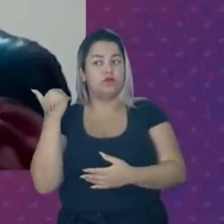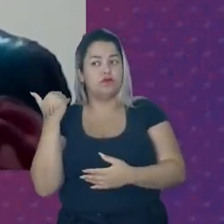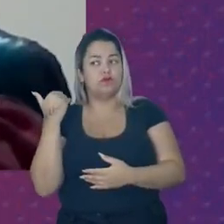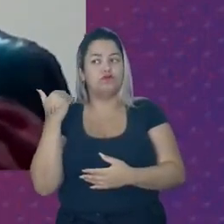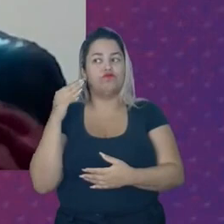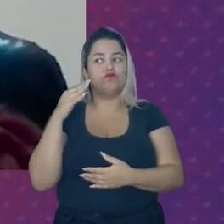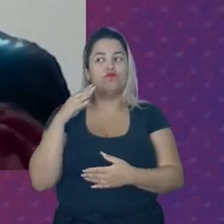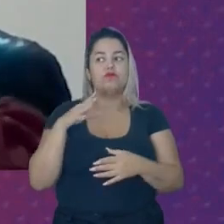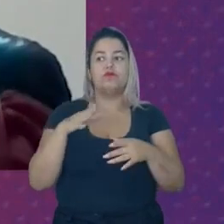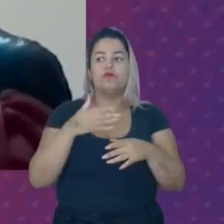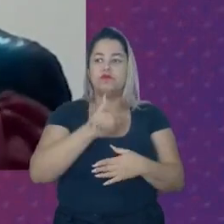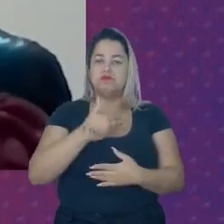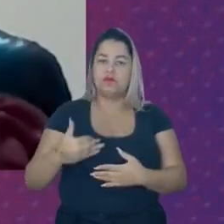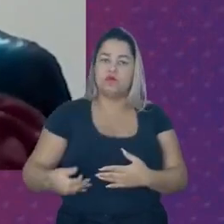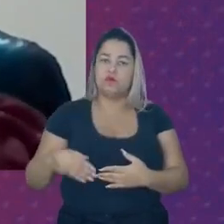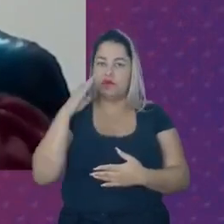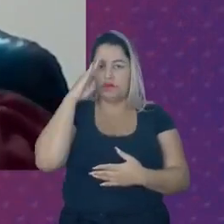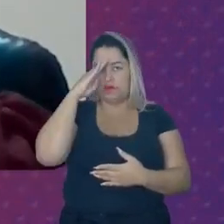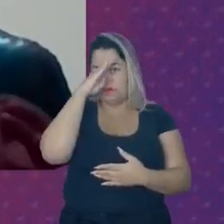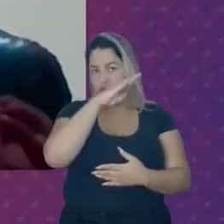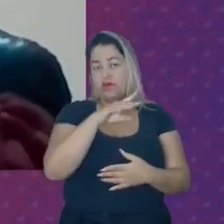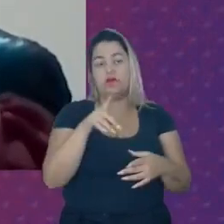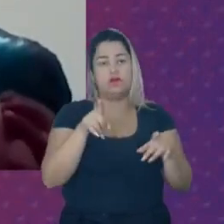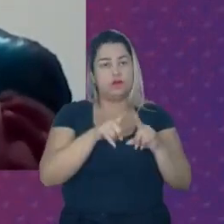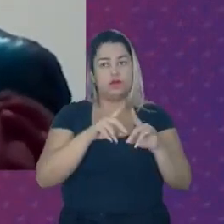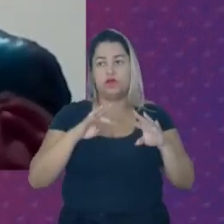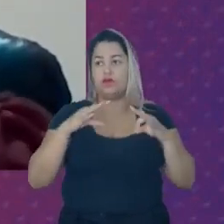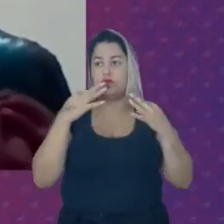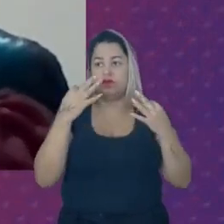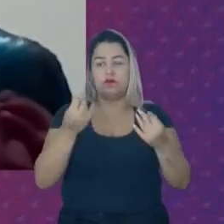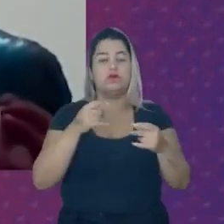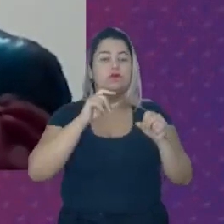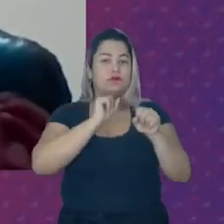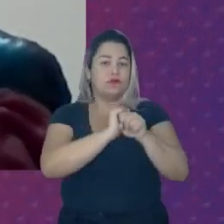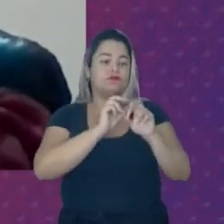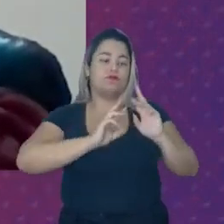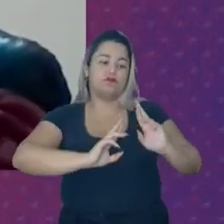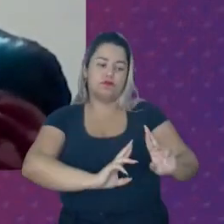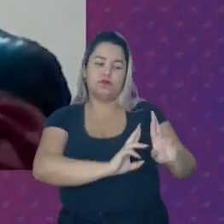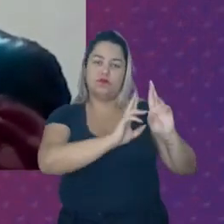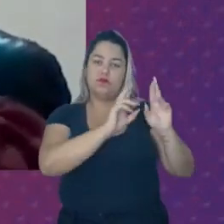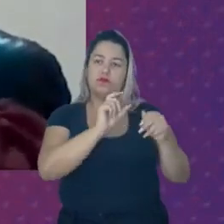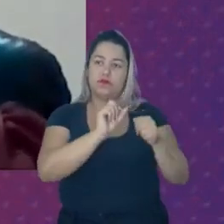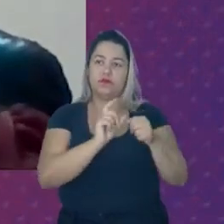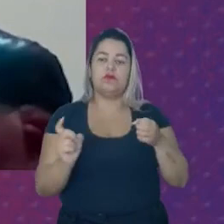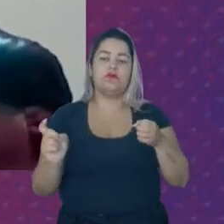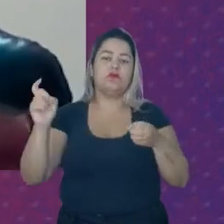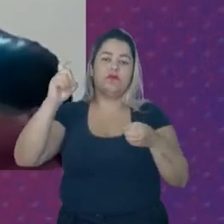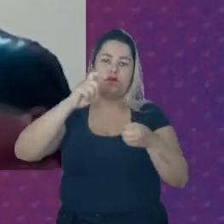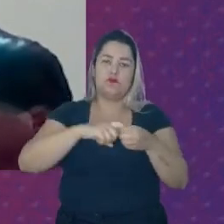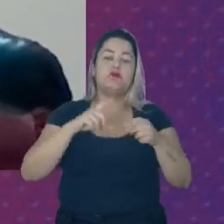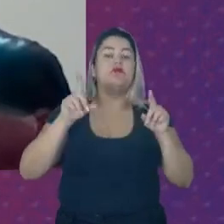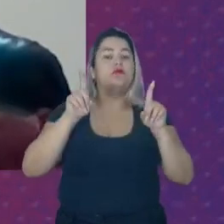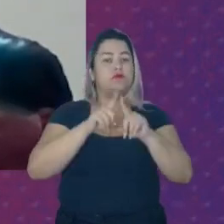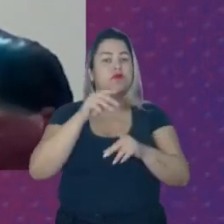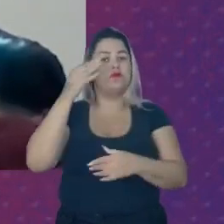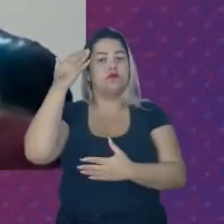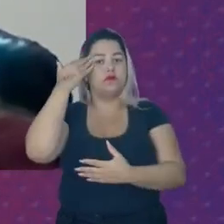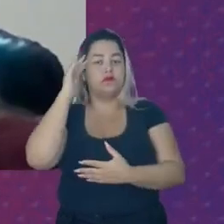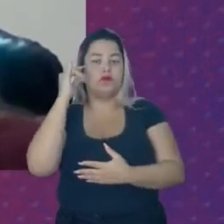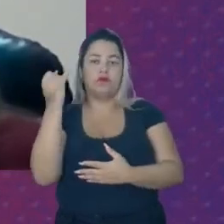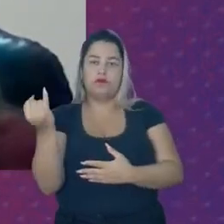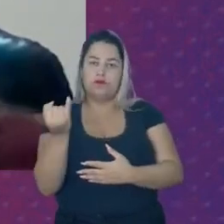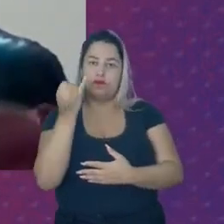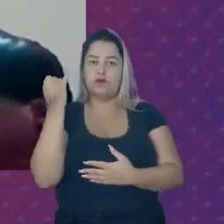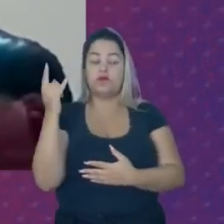que nesse nós poderemos retomar e nós temos todas as expectativas para fazer essa retomada, porque nós compreendemos a